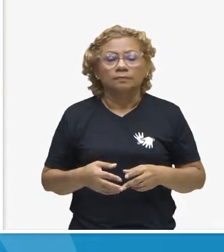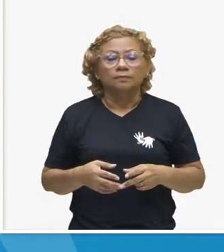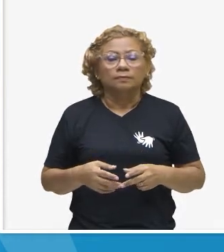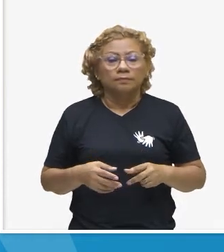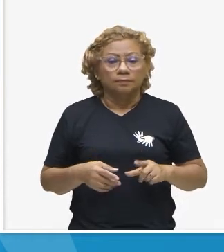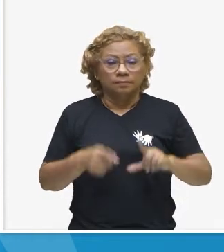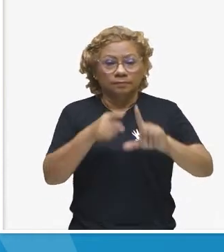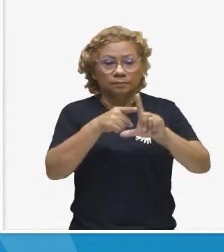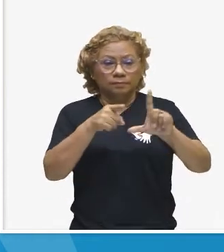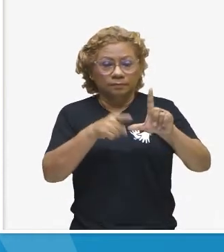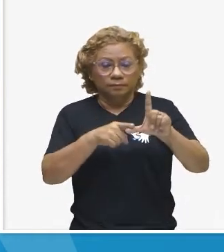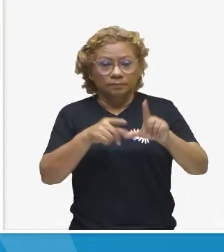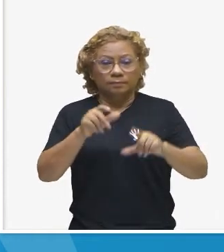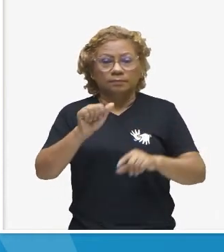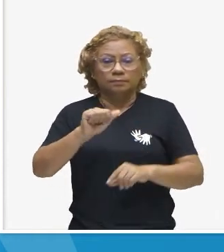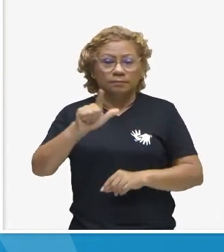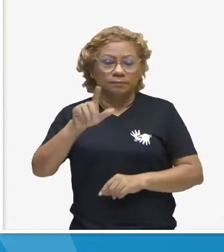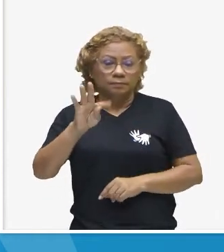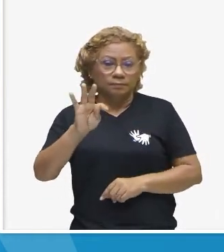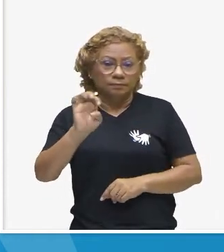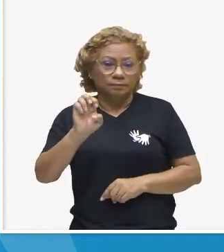de lado.